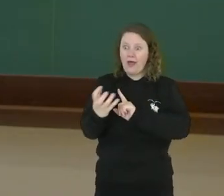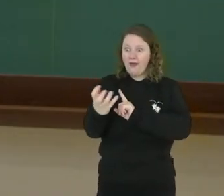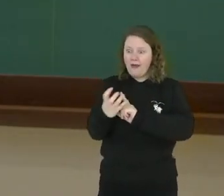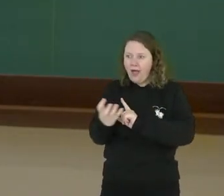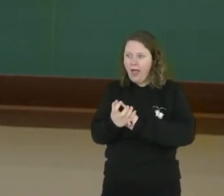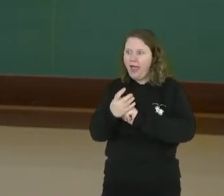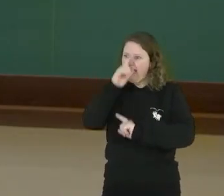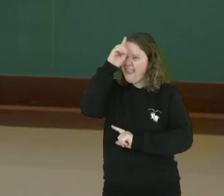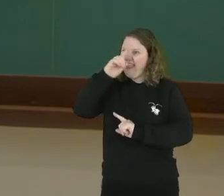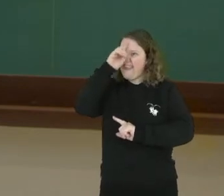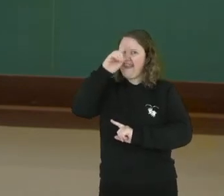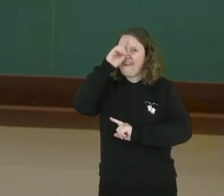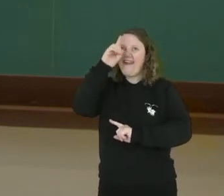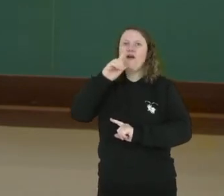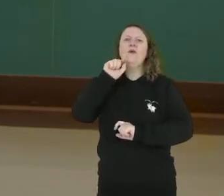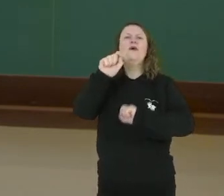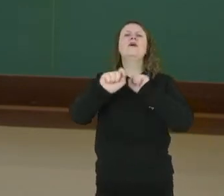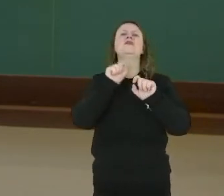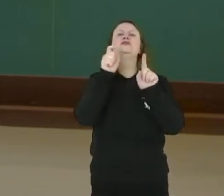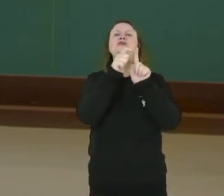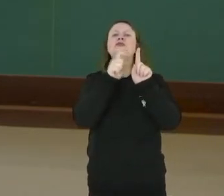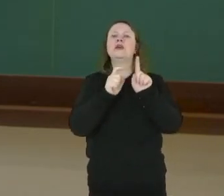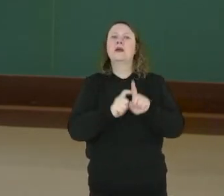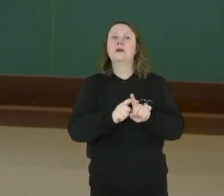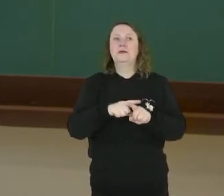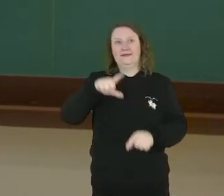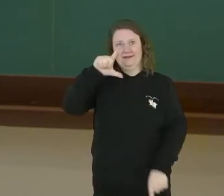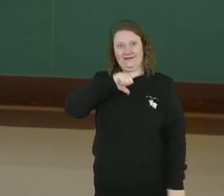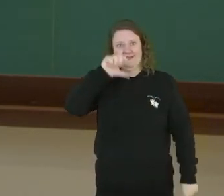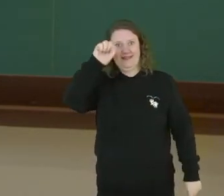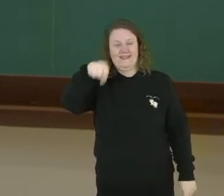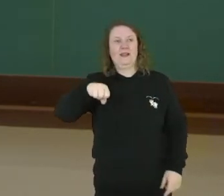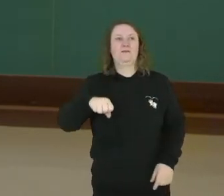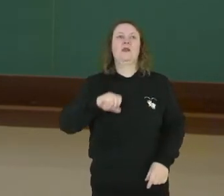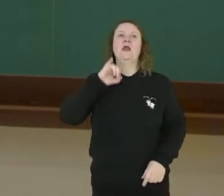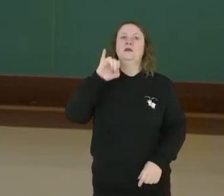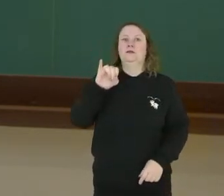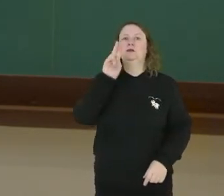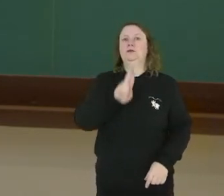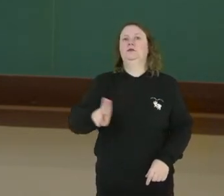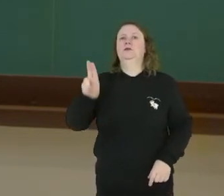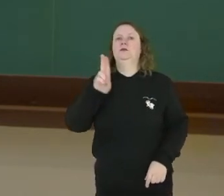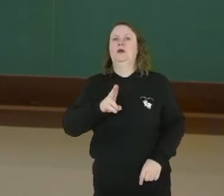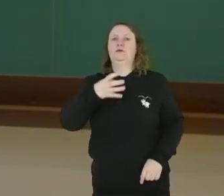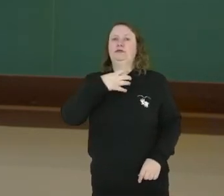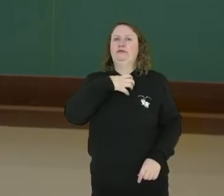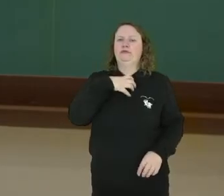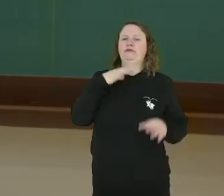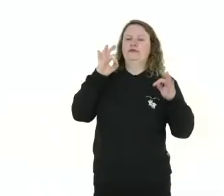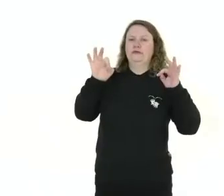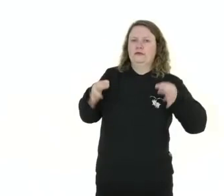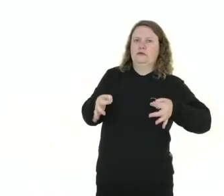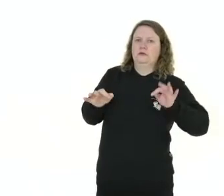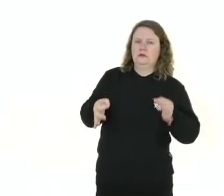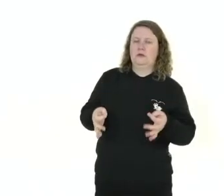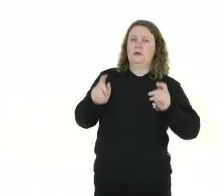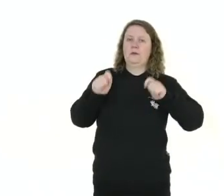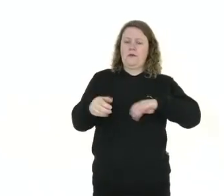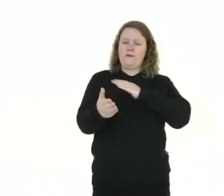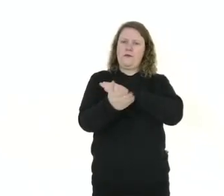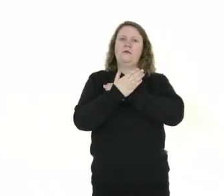eletrônicos. Isso mesmo, os jogos eletrônicos. Se utilizados de forma racional e correta, ajudam